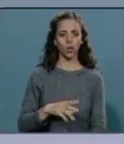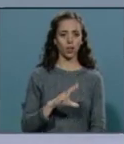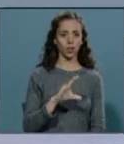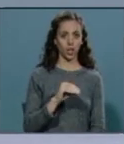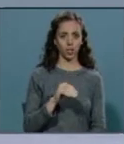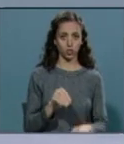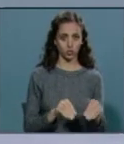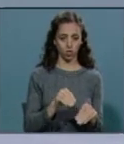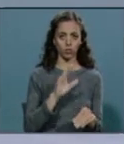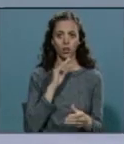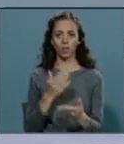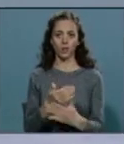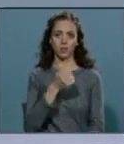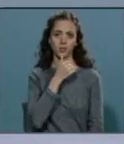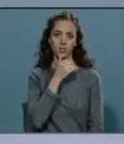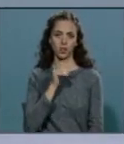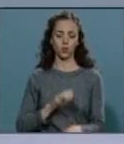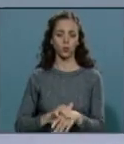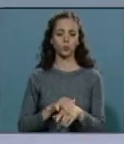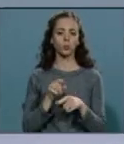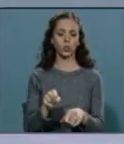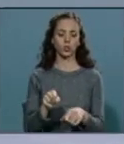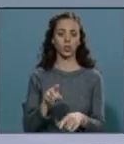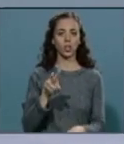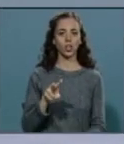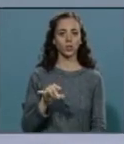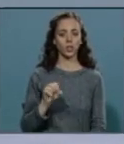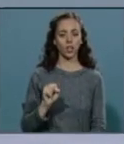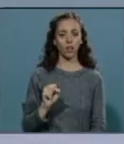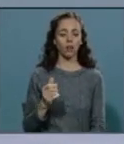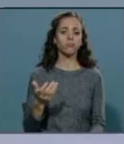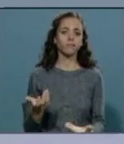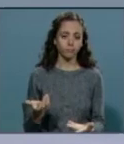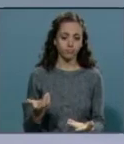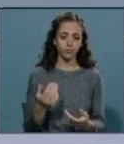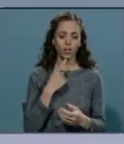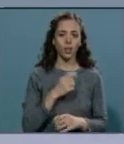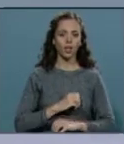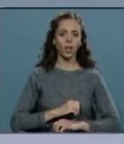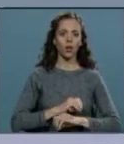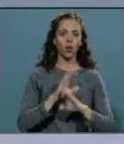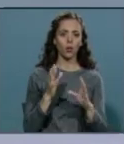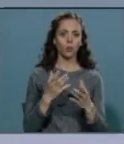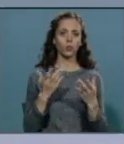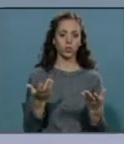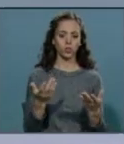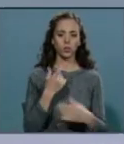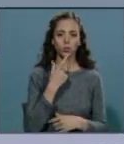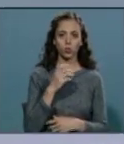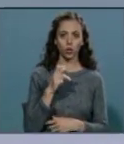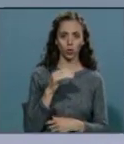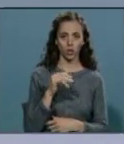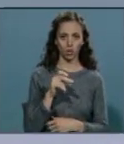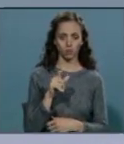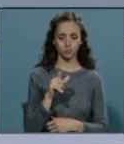jornadas levou digamos estas fizeram e portanto a segunda liga ficar é óbvio que o real